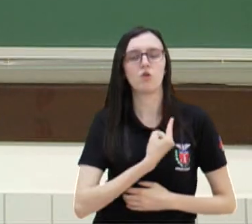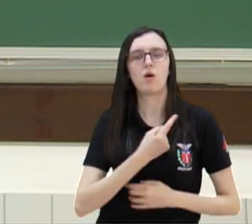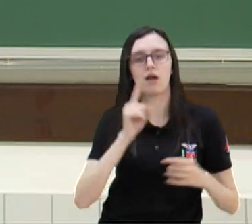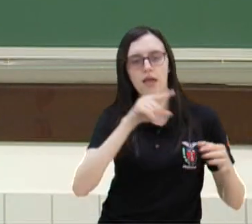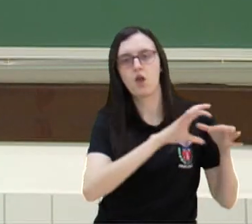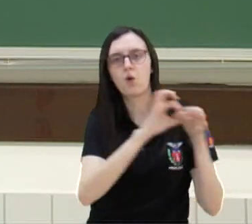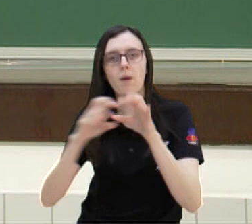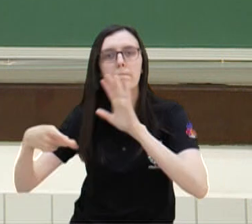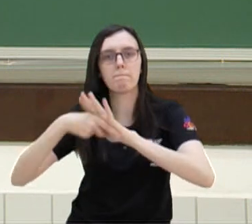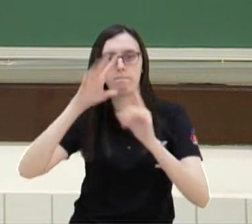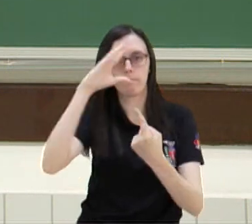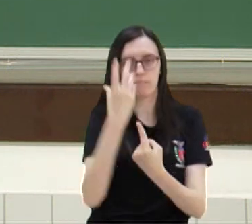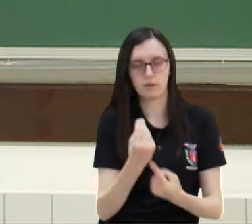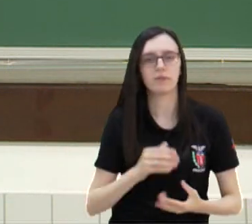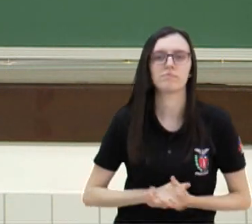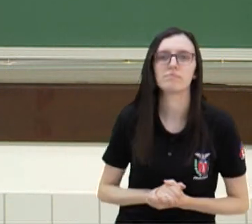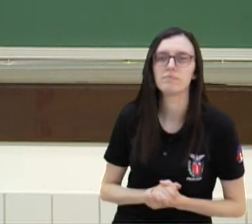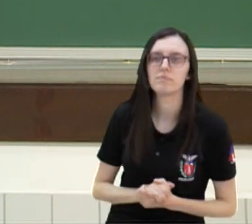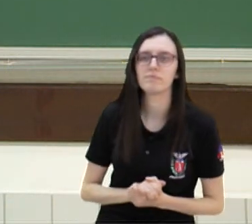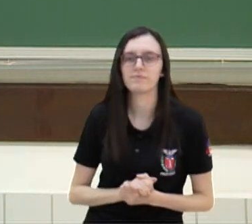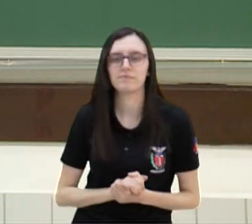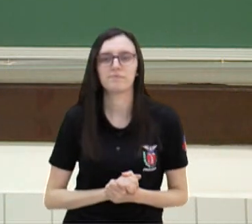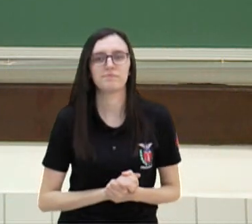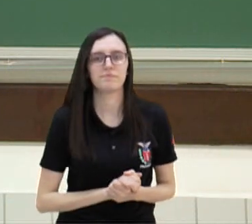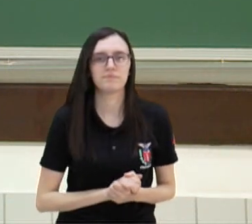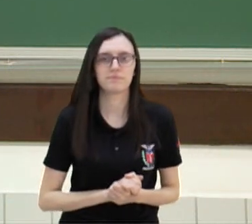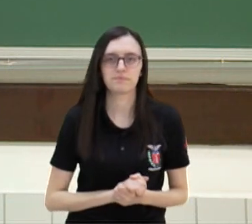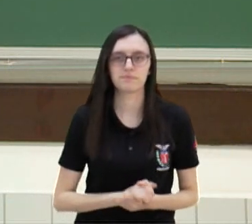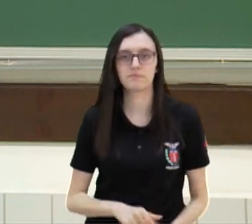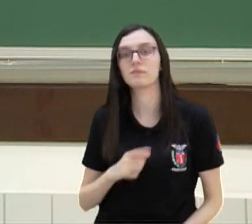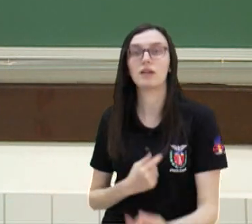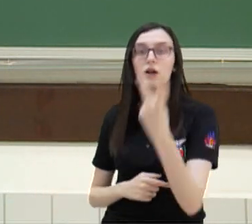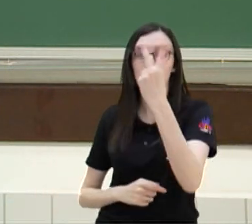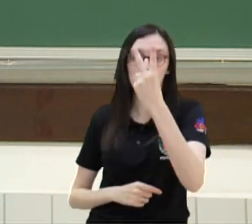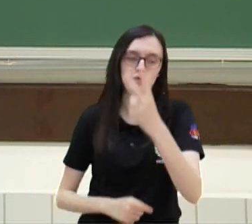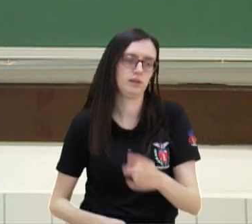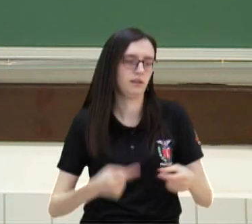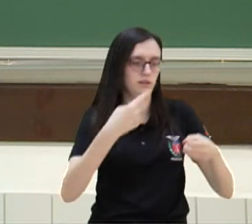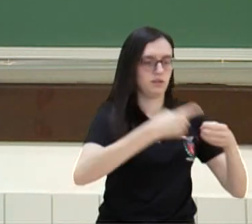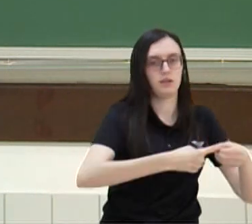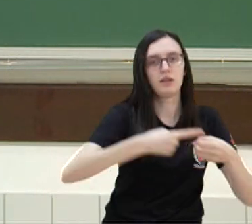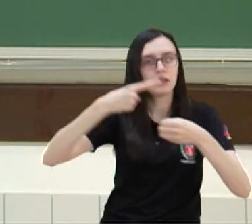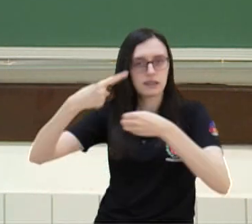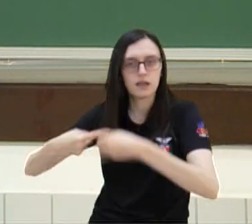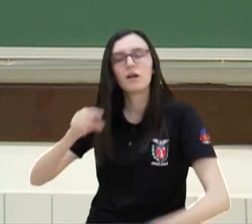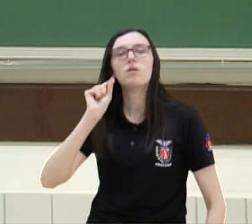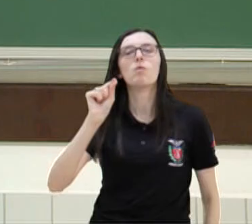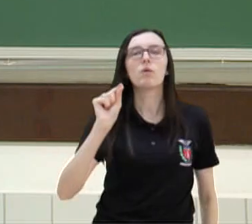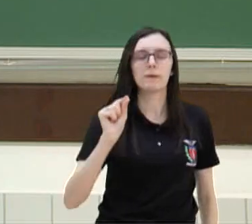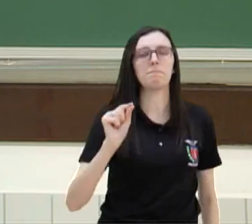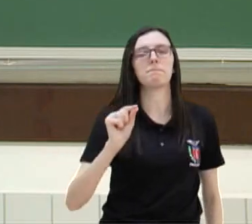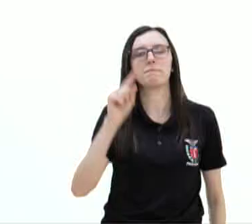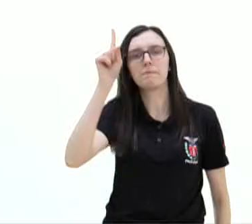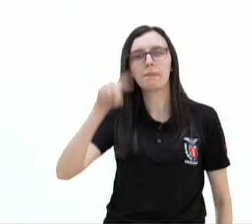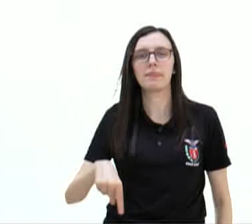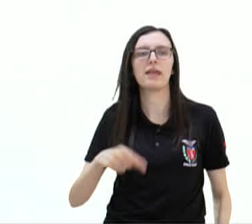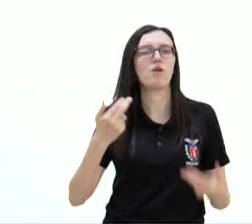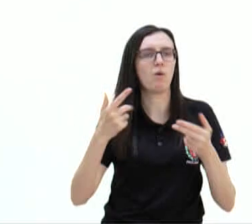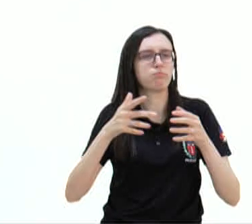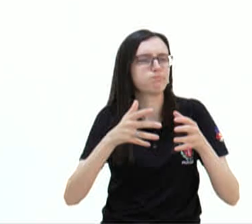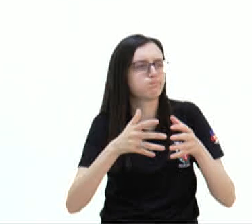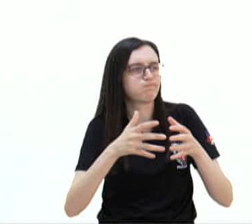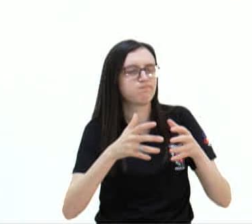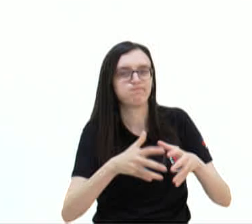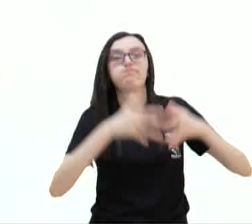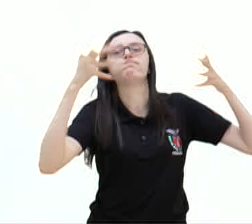contexto artístico. Vamos lá, ok? As duas grandes cidades que foram as mecas